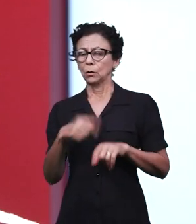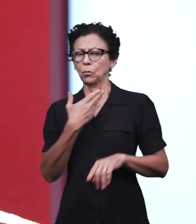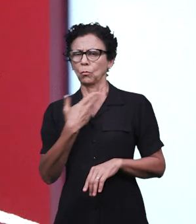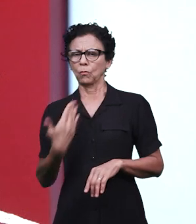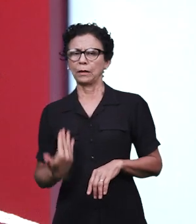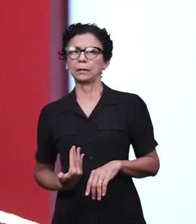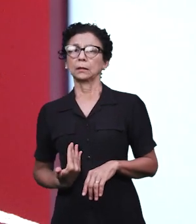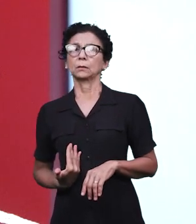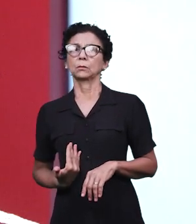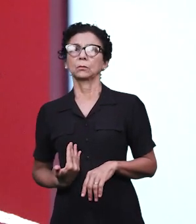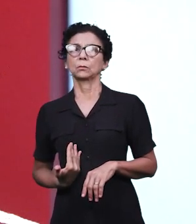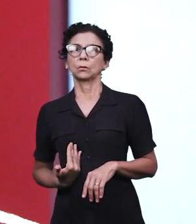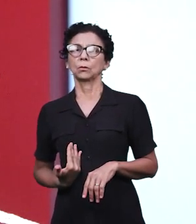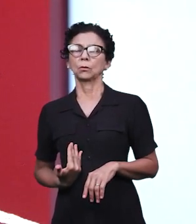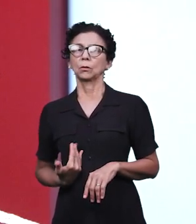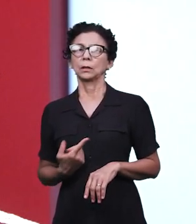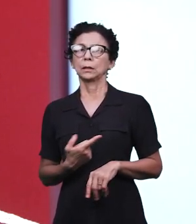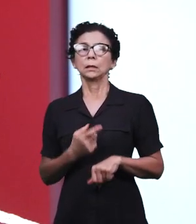Drusila,